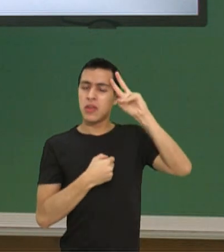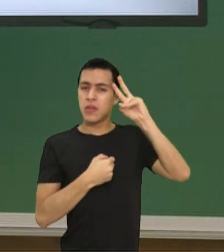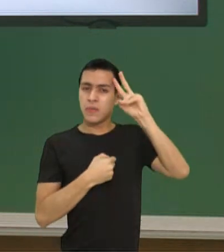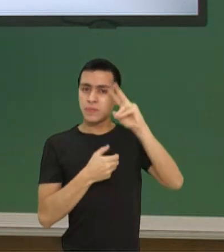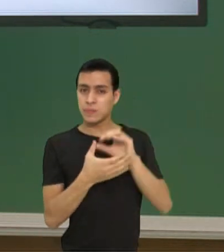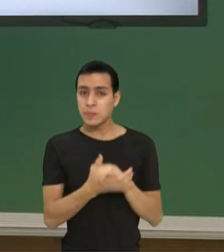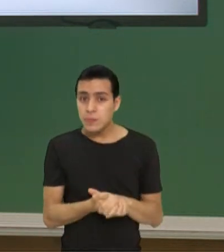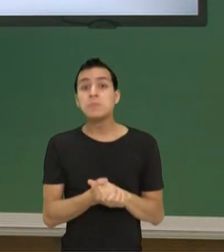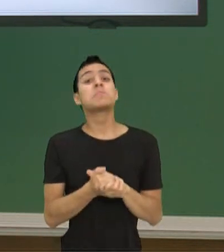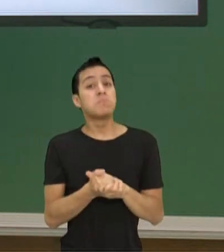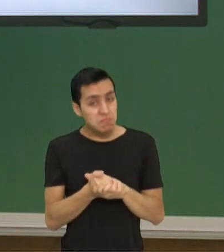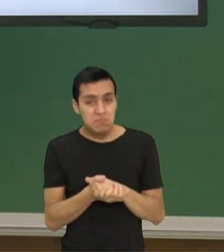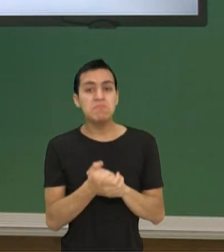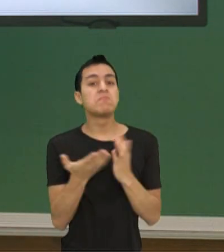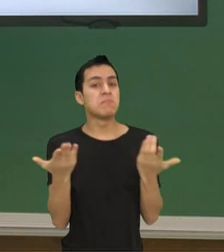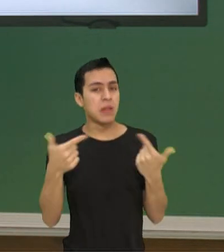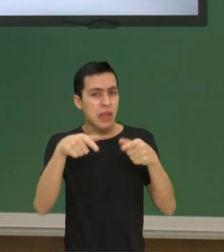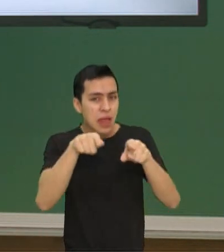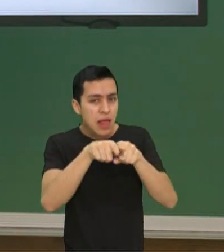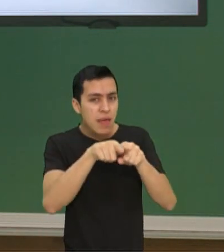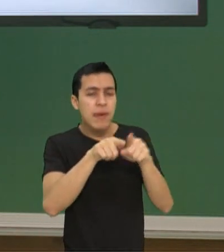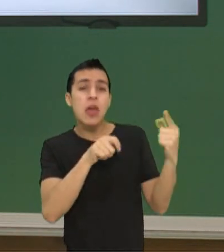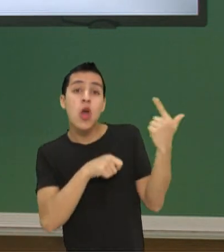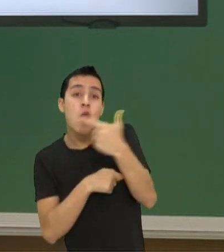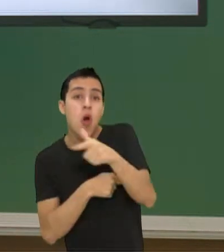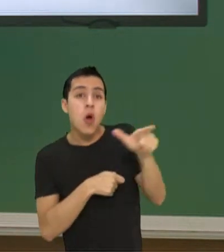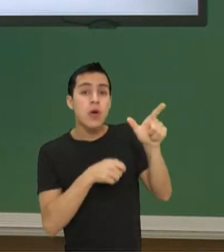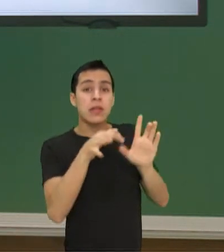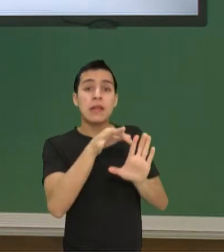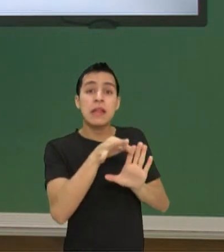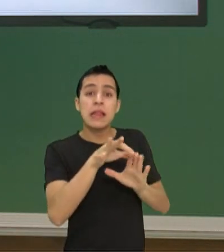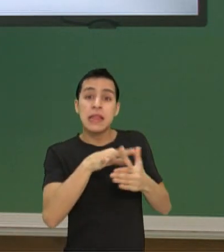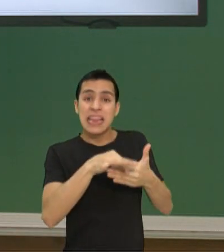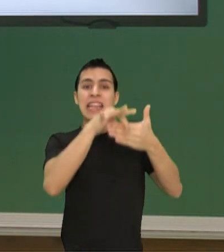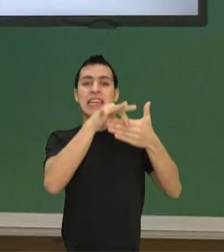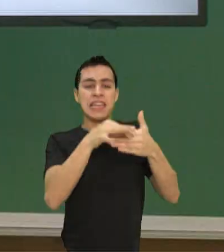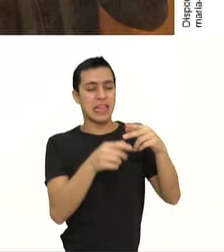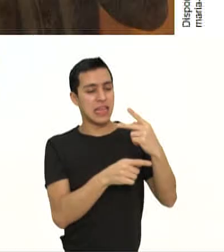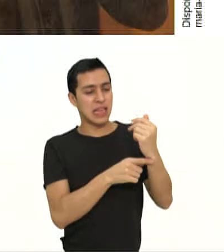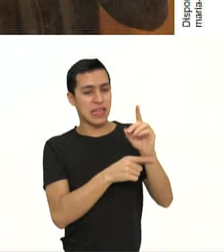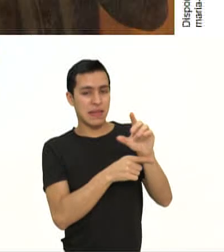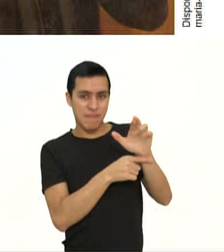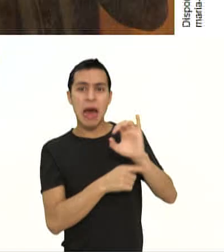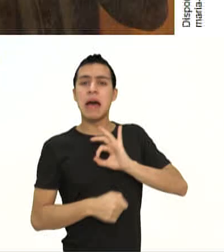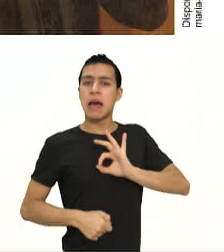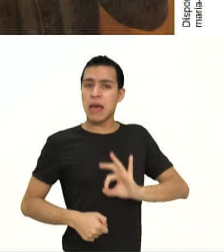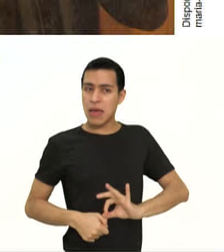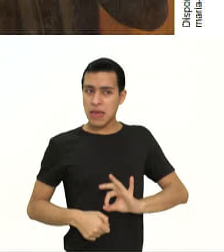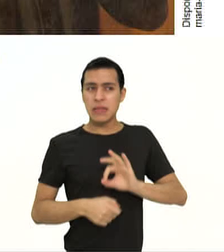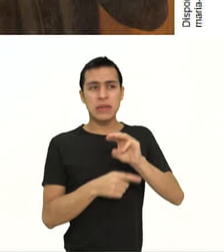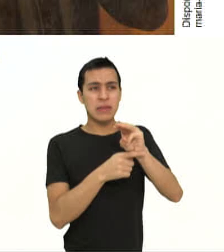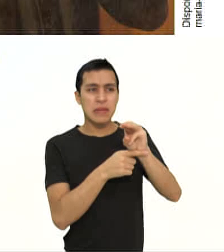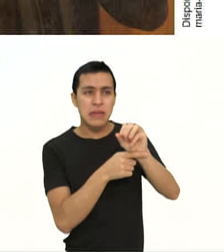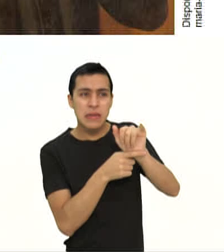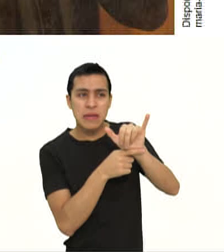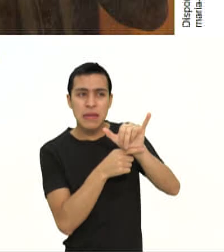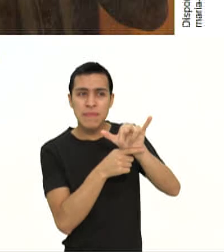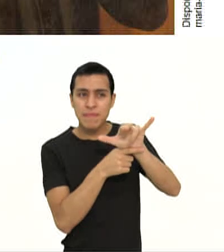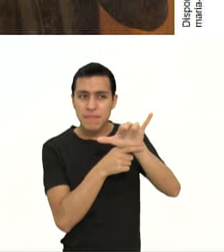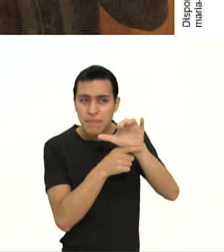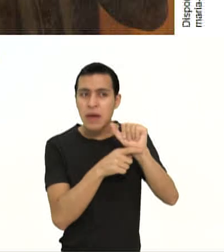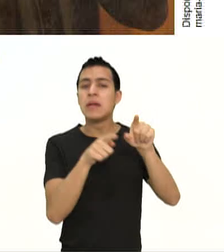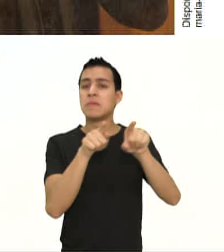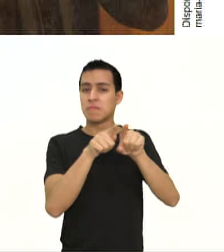Outra questão também, outro líder, né, Padre José Maria Morelos, que vai assumir depois da morte, né,